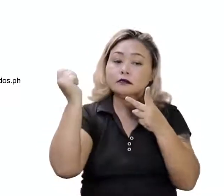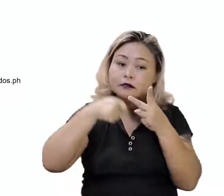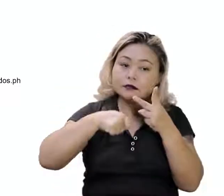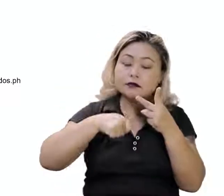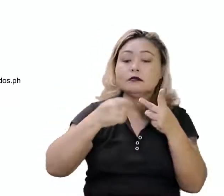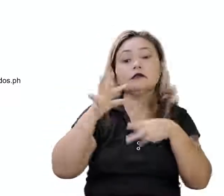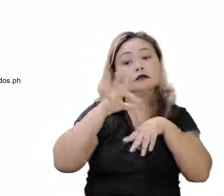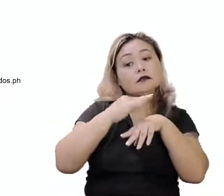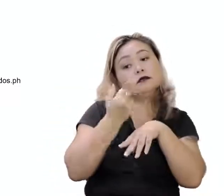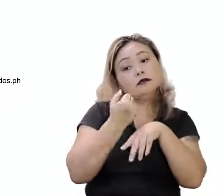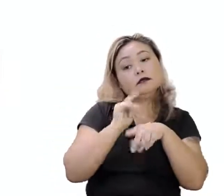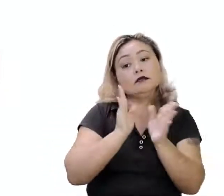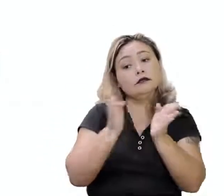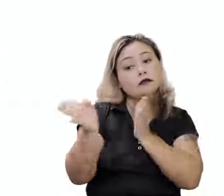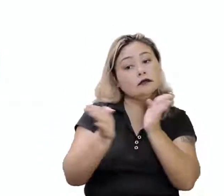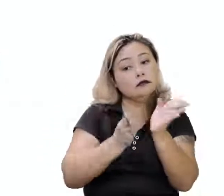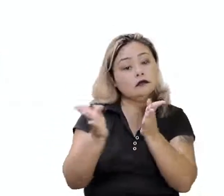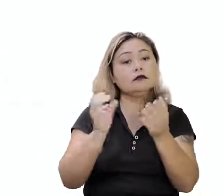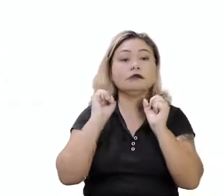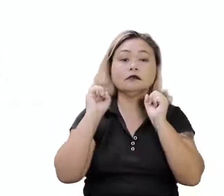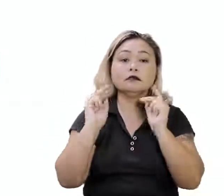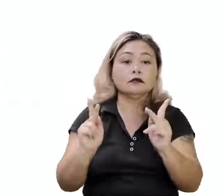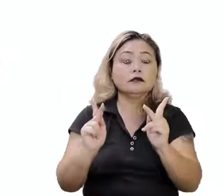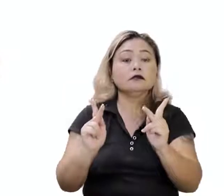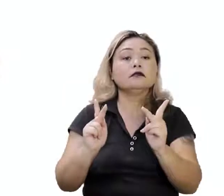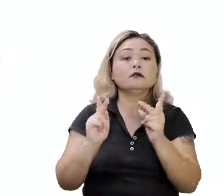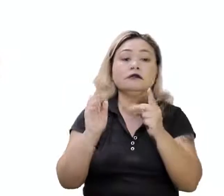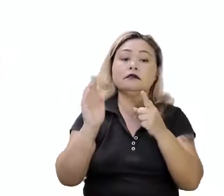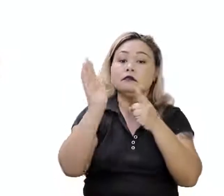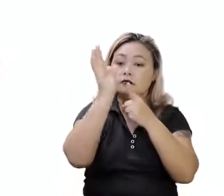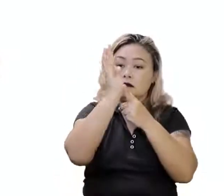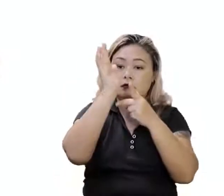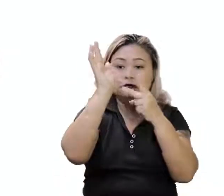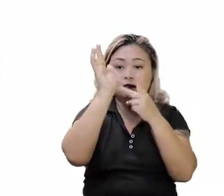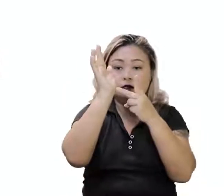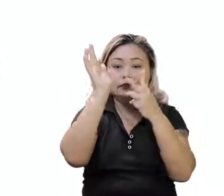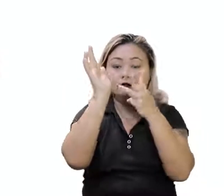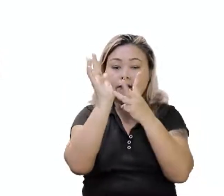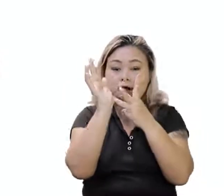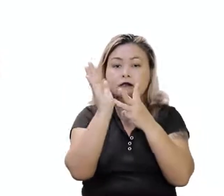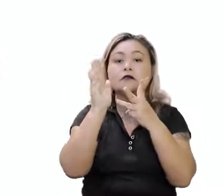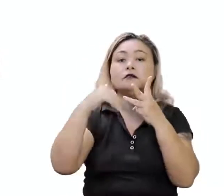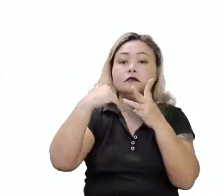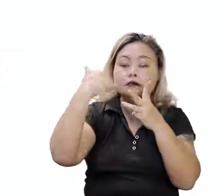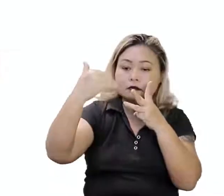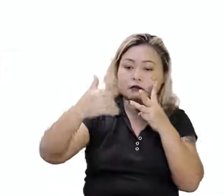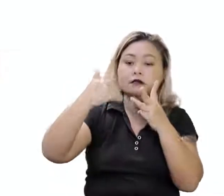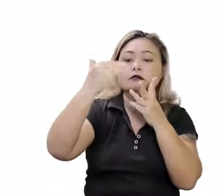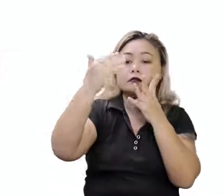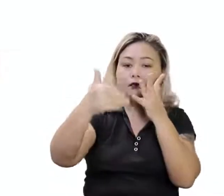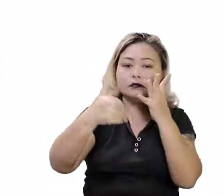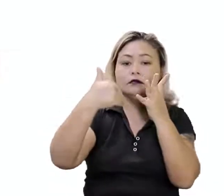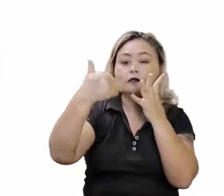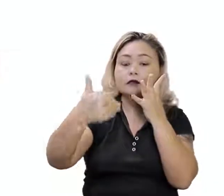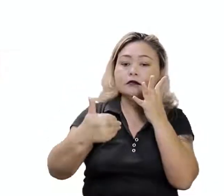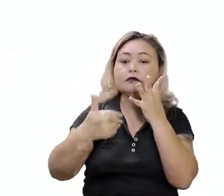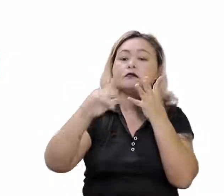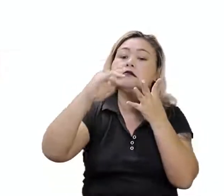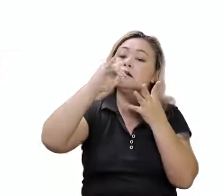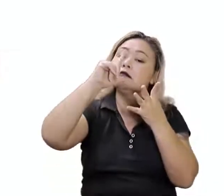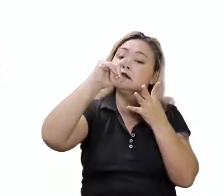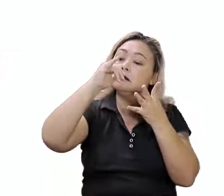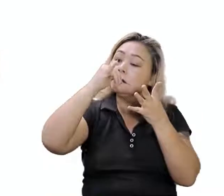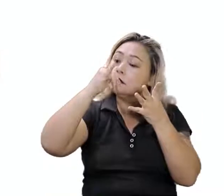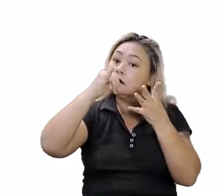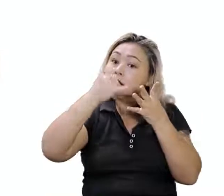ser carnívoros e onívoros. Ok? Os níveis tróficos podem continuar sucessivamente, mas como a energia ela